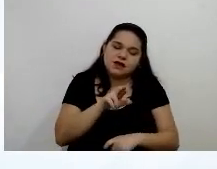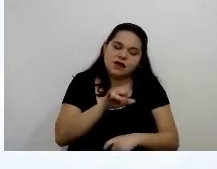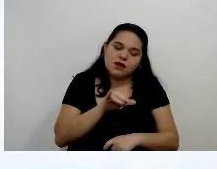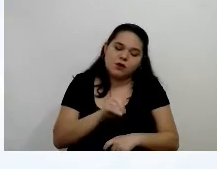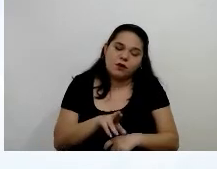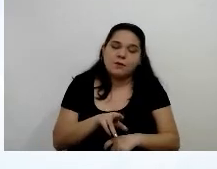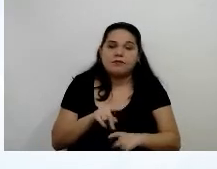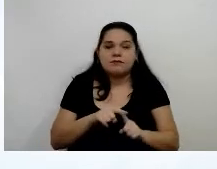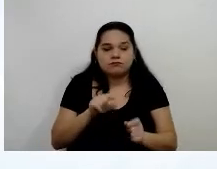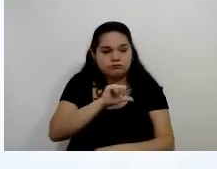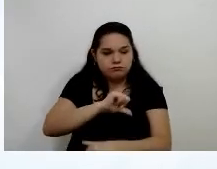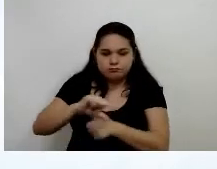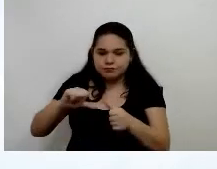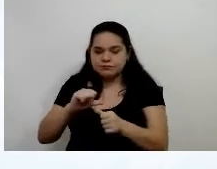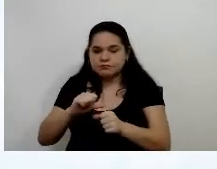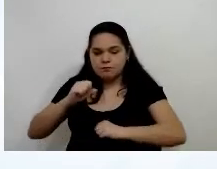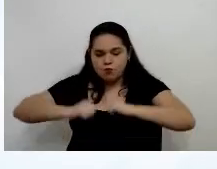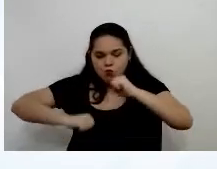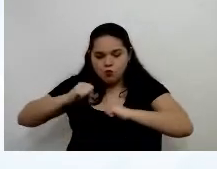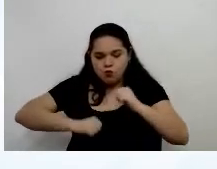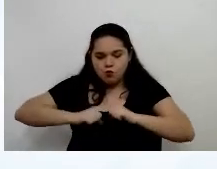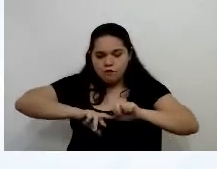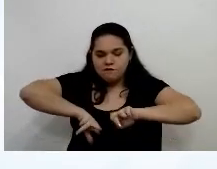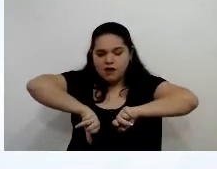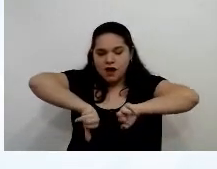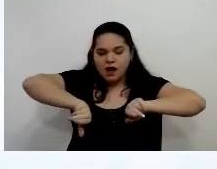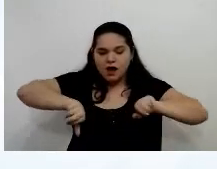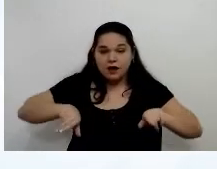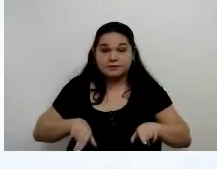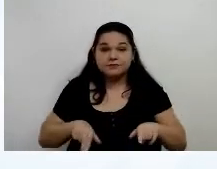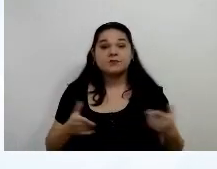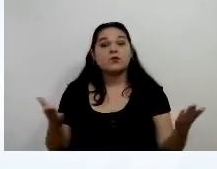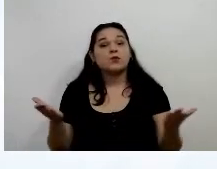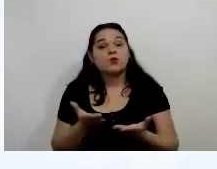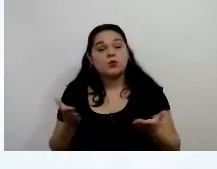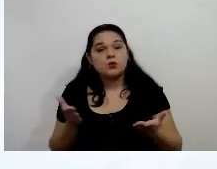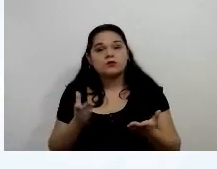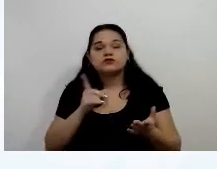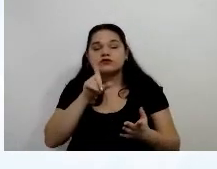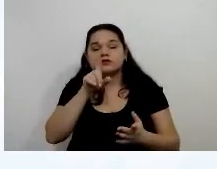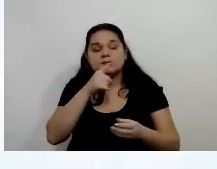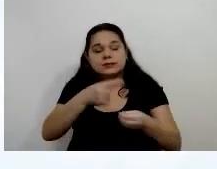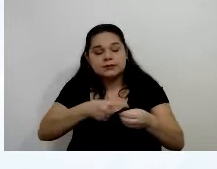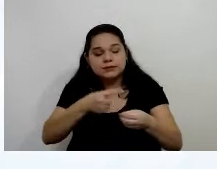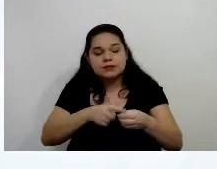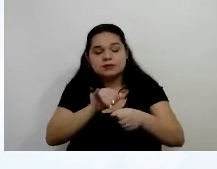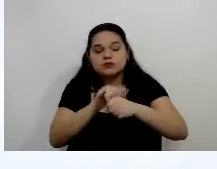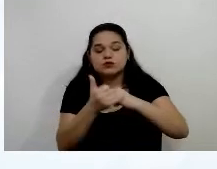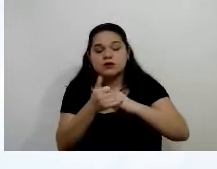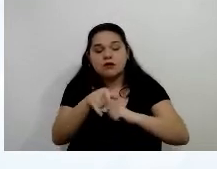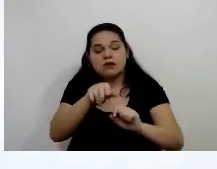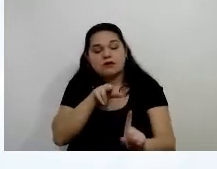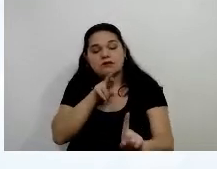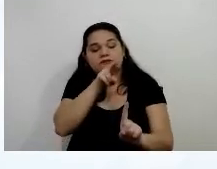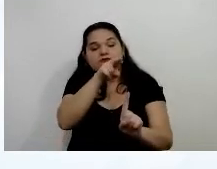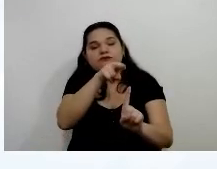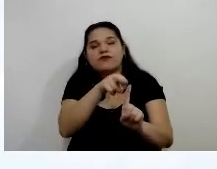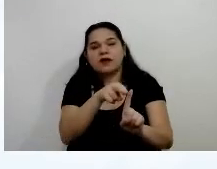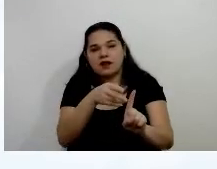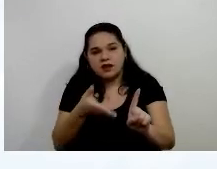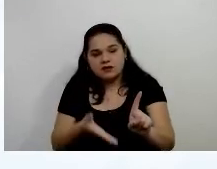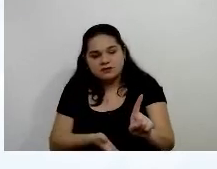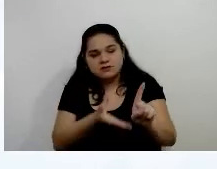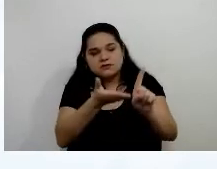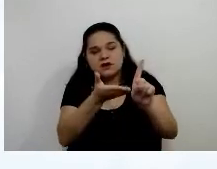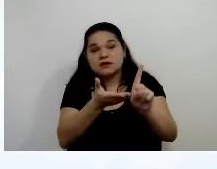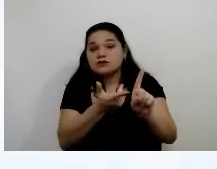grande, e ela tem sido hoje uma grande referência para o Brasil em termos de